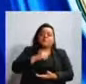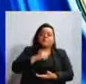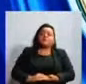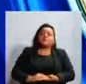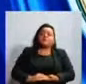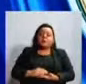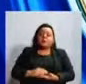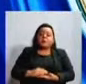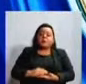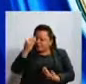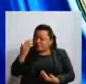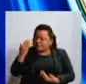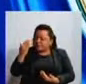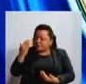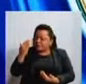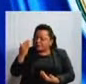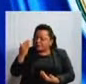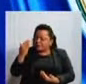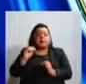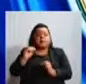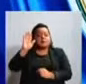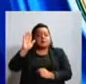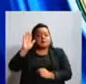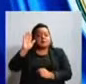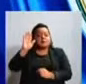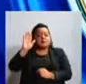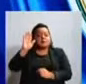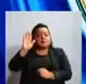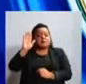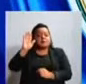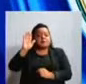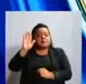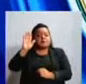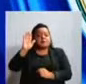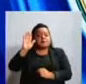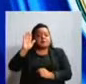Obrigada, candidato. O senhor faz a pergunta agora ao candidato Lindomar Gasson.